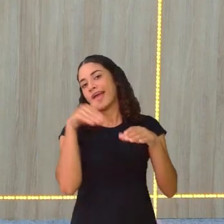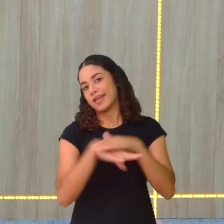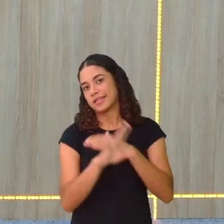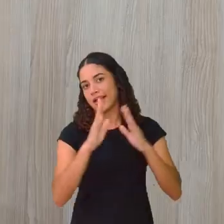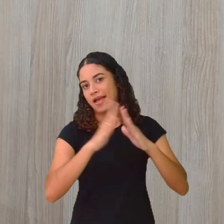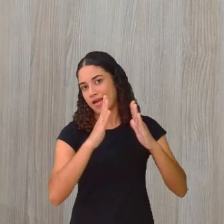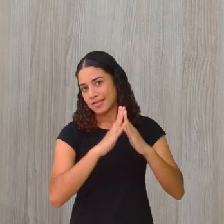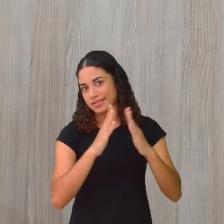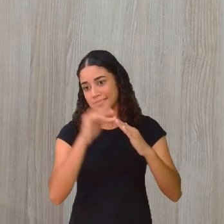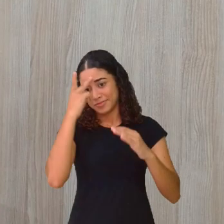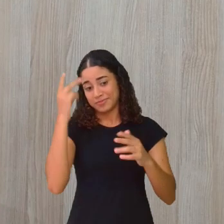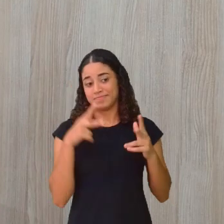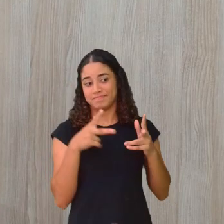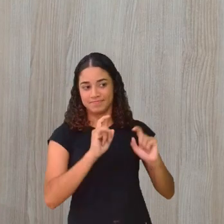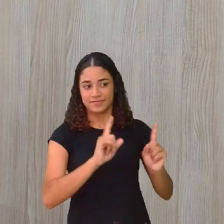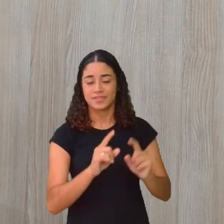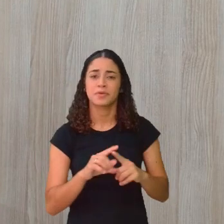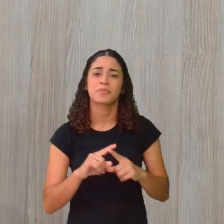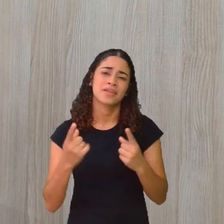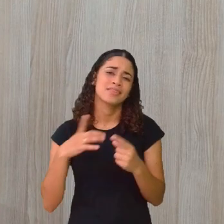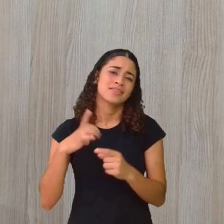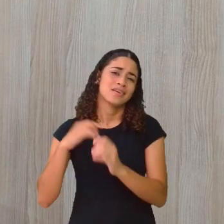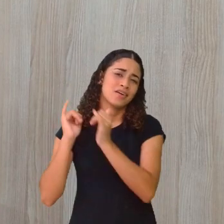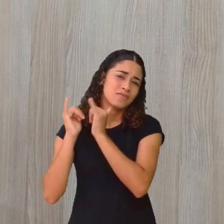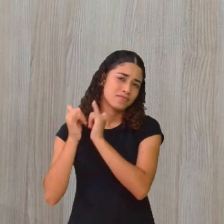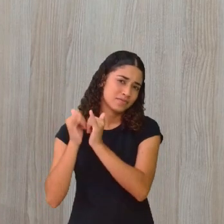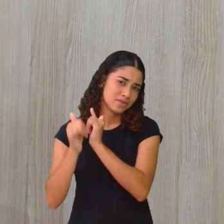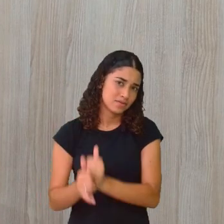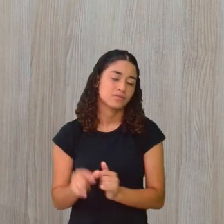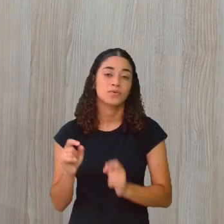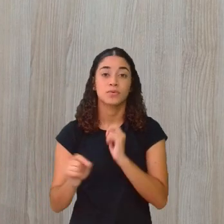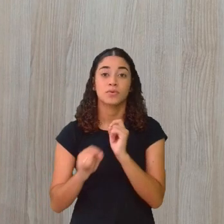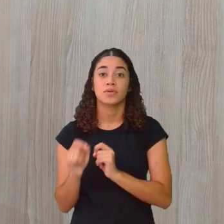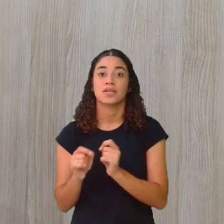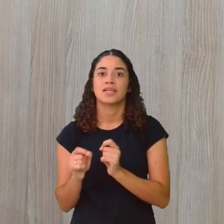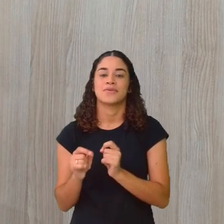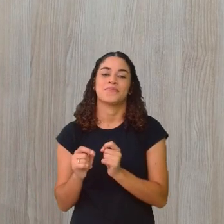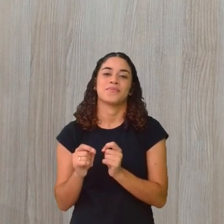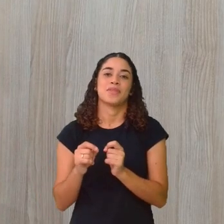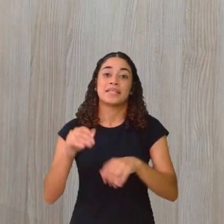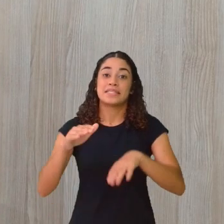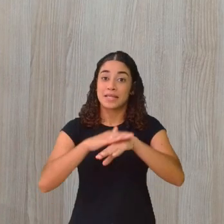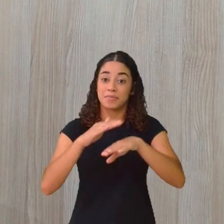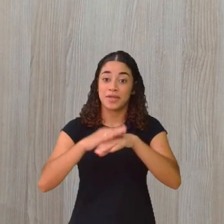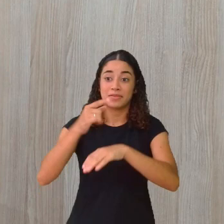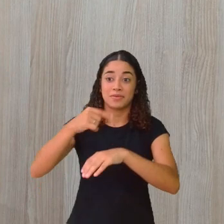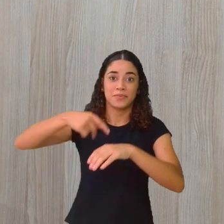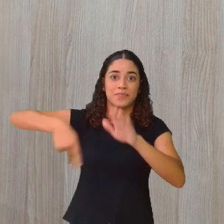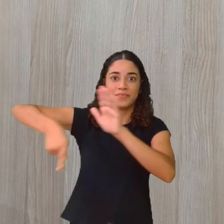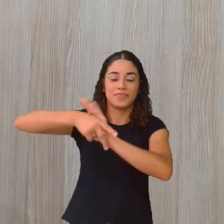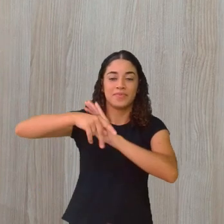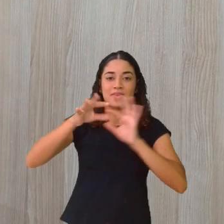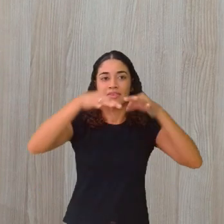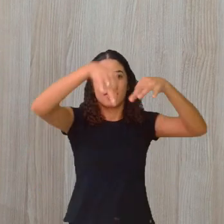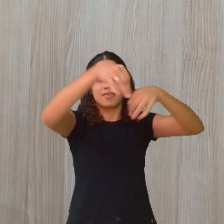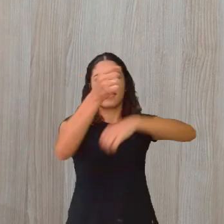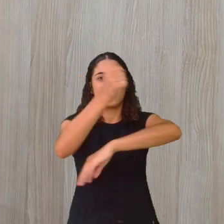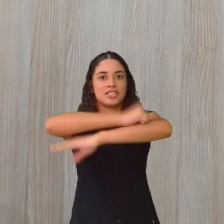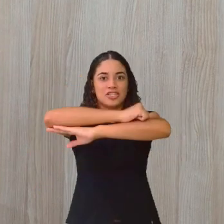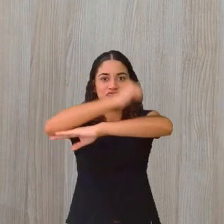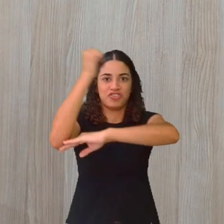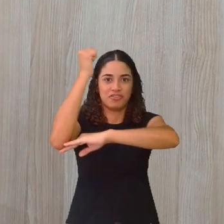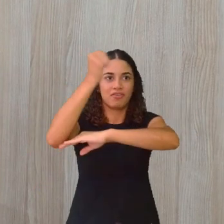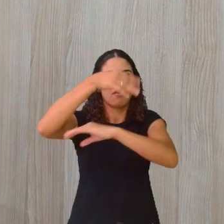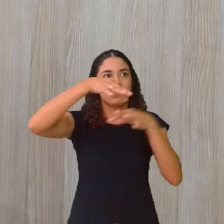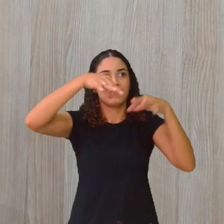Mas aqui tem aquela lenda, né? Aquela fábula do sapatinho na janela, Na né? janela, exatamente. Você bota aí para facilitar a